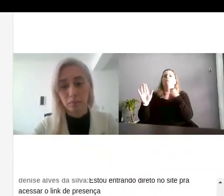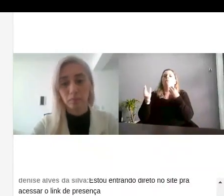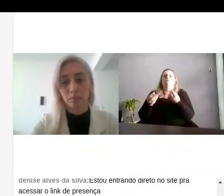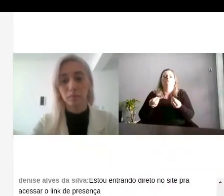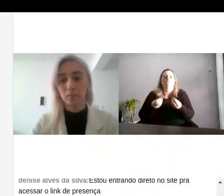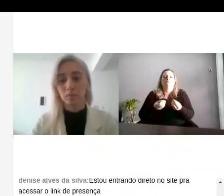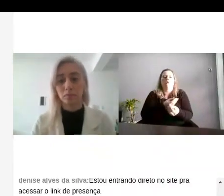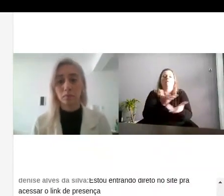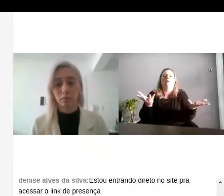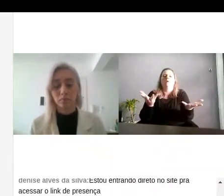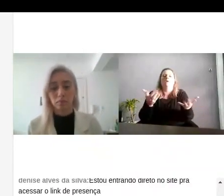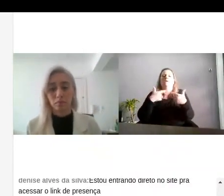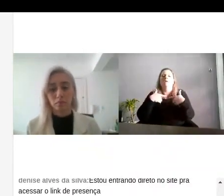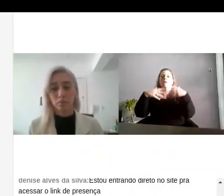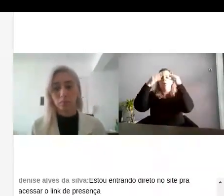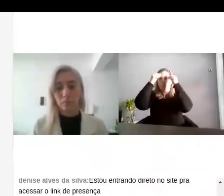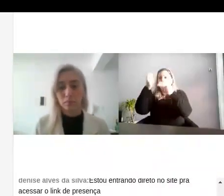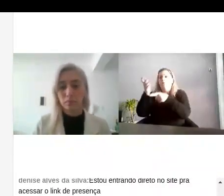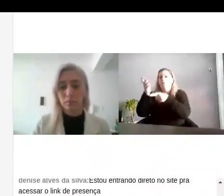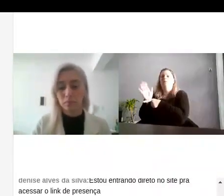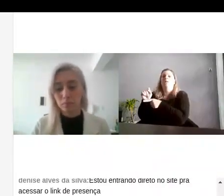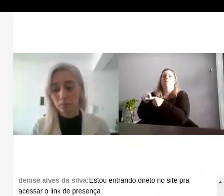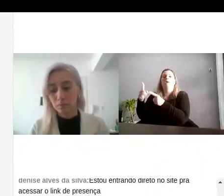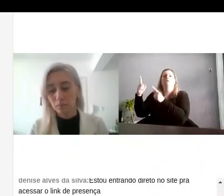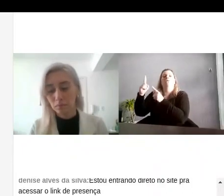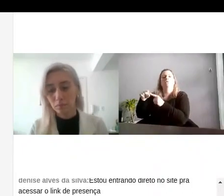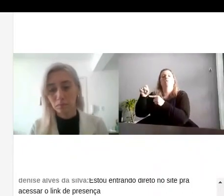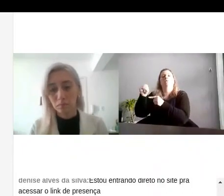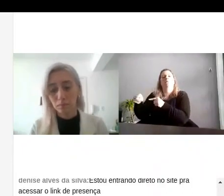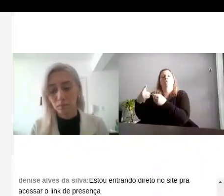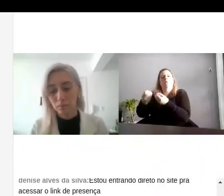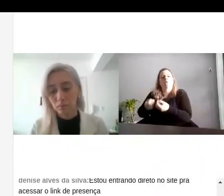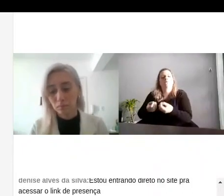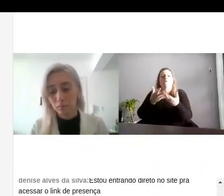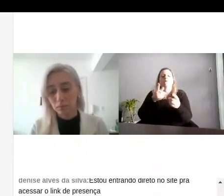questões das obras de arte antes, mas posso fazer uma correlação.